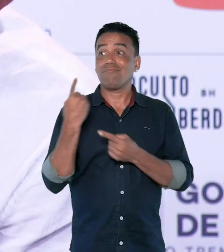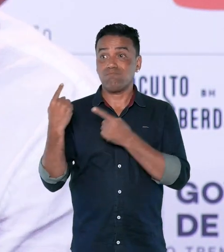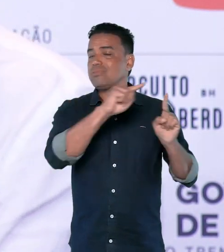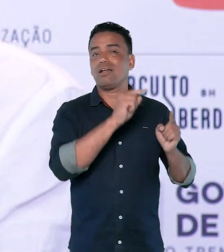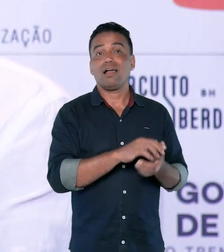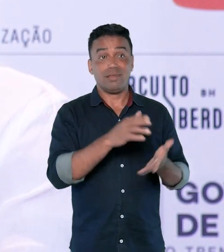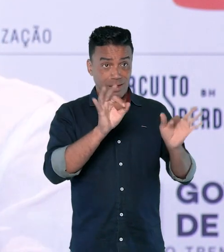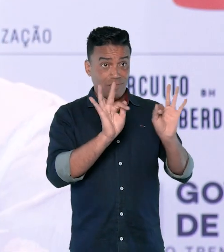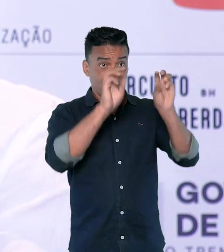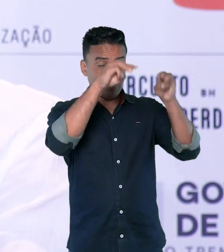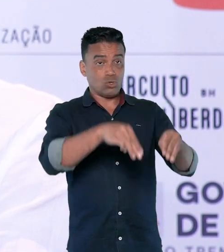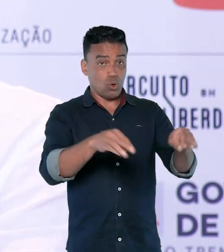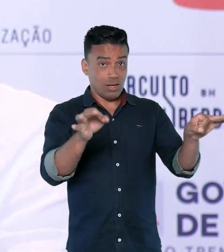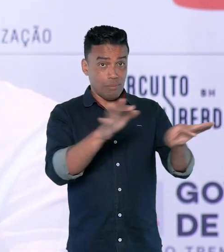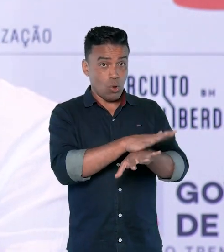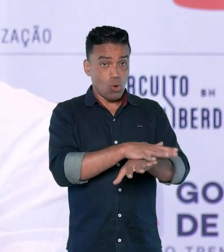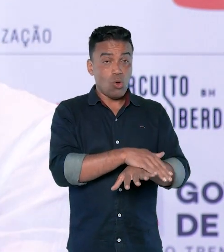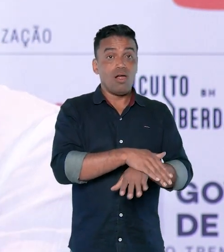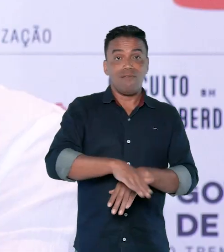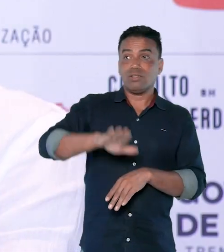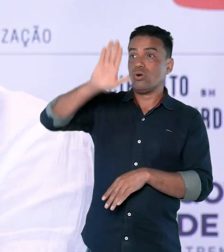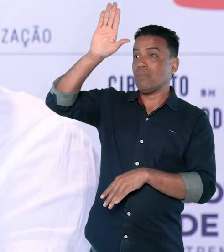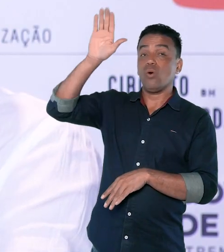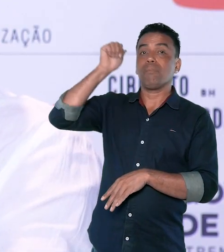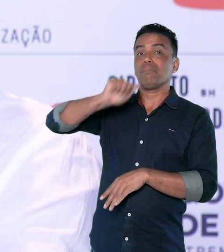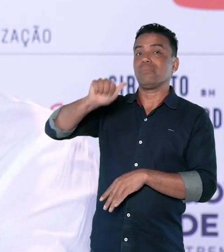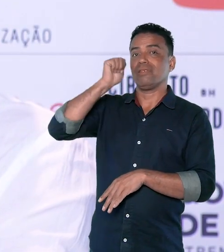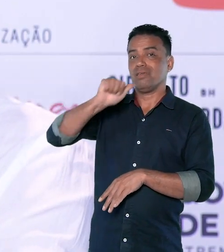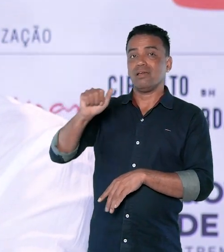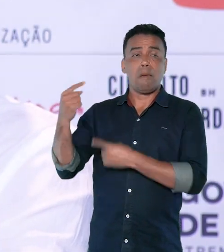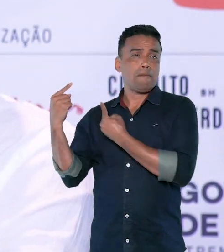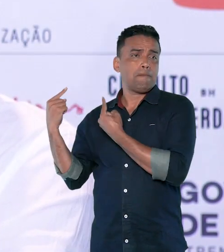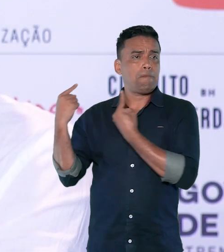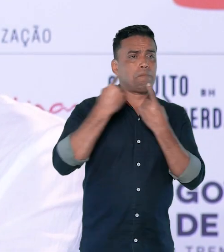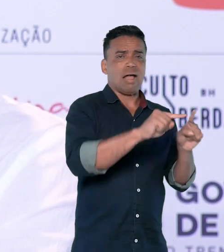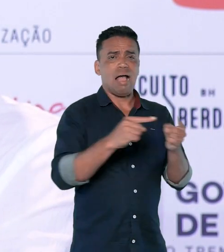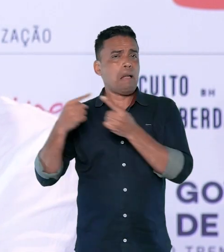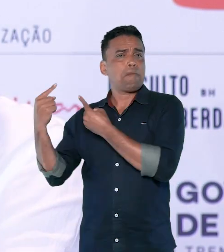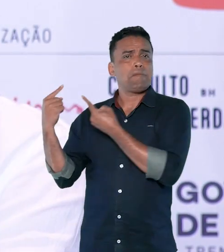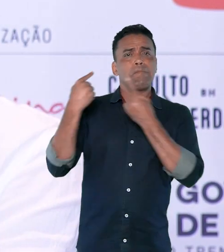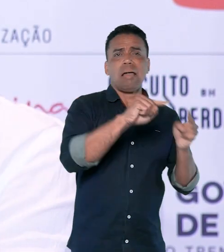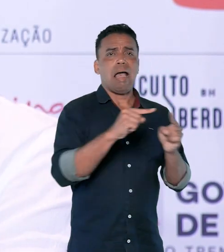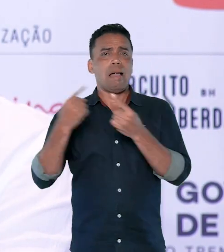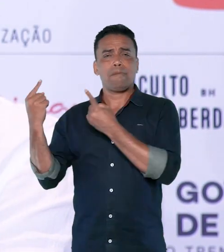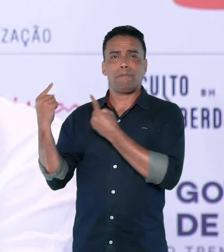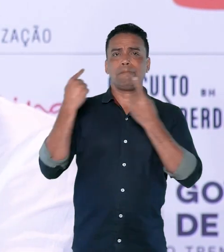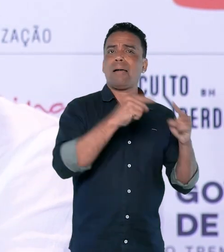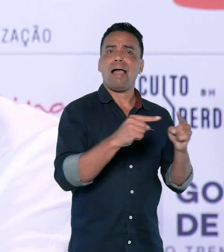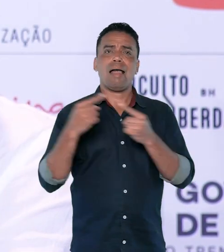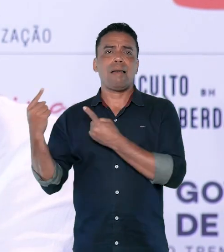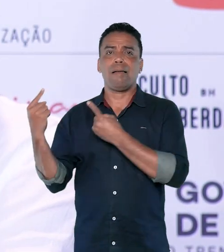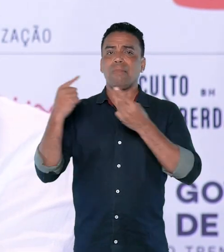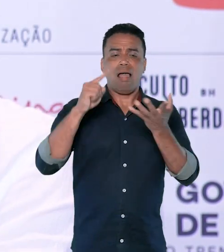E aí, quando ele terminou, assim que ele terminou de falar, levantou a mão de uma, e assim, ó, foi uma atrás da outra, assim,